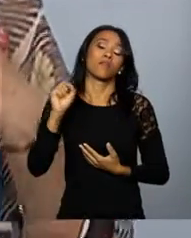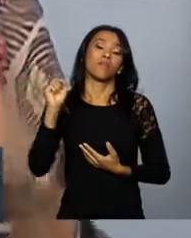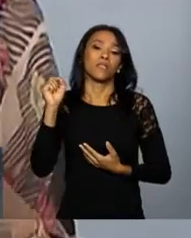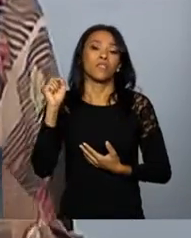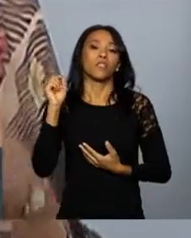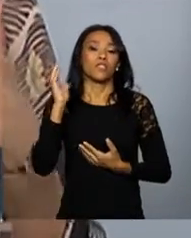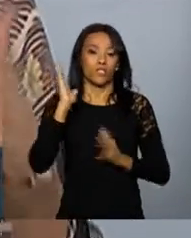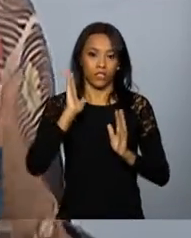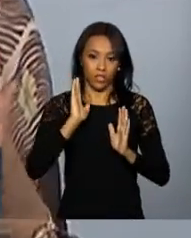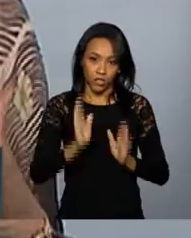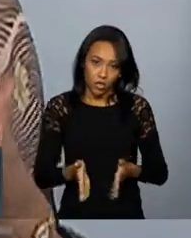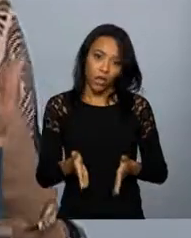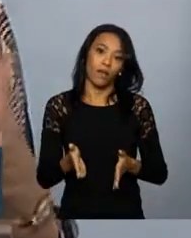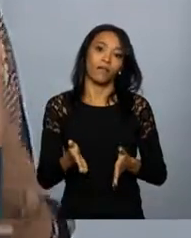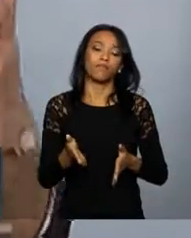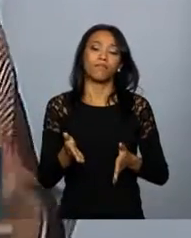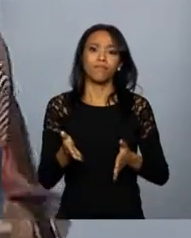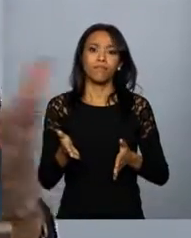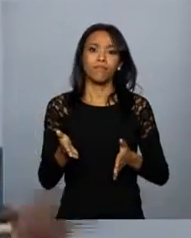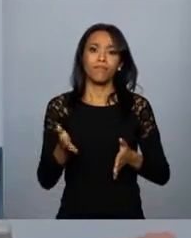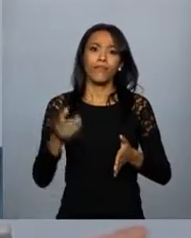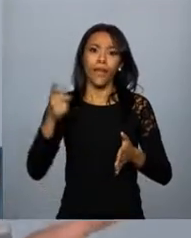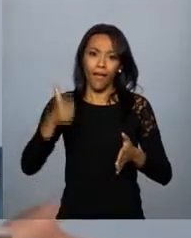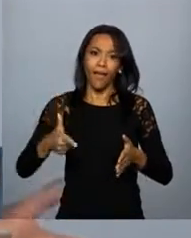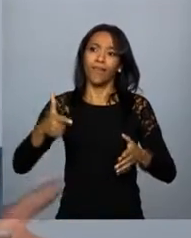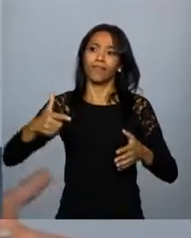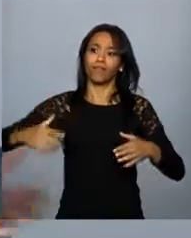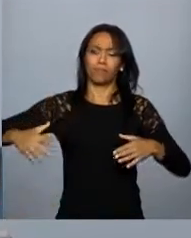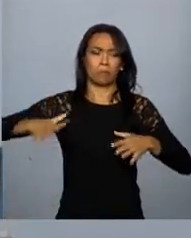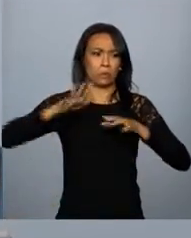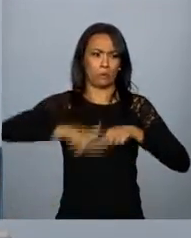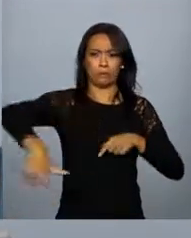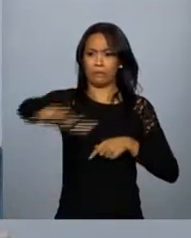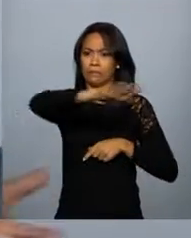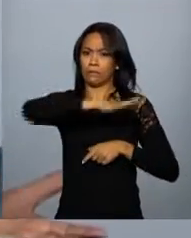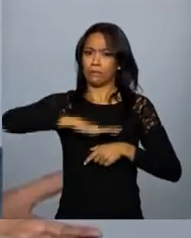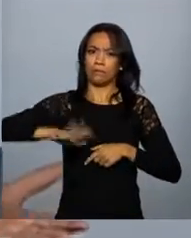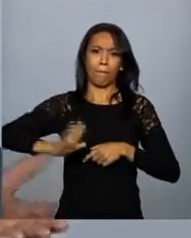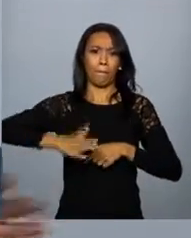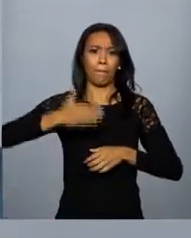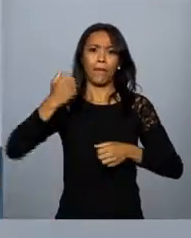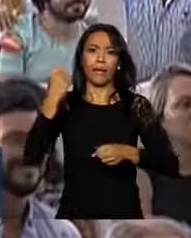o maior residencial é Indaiatuba. Né?